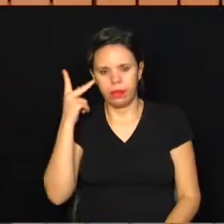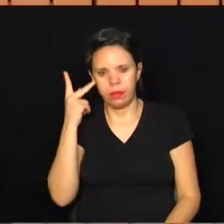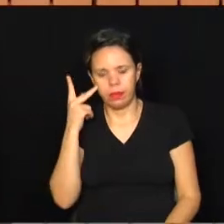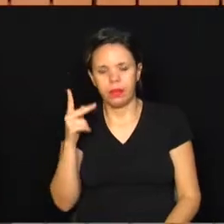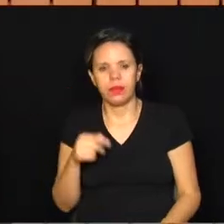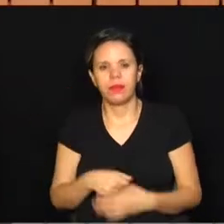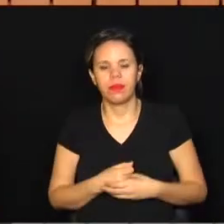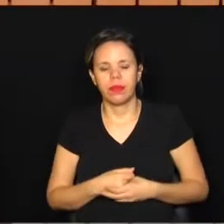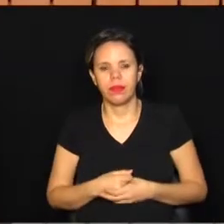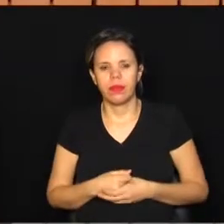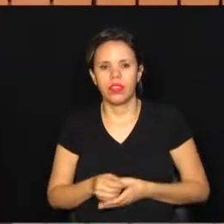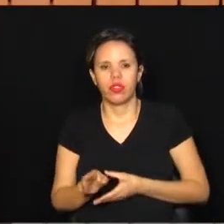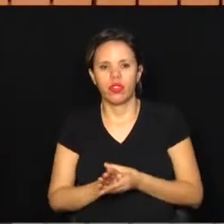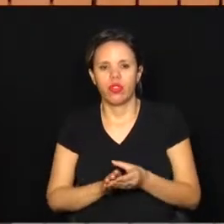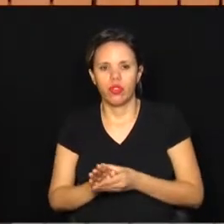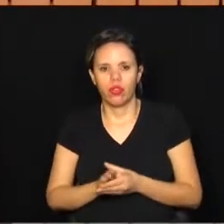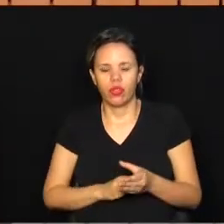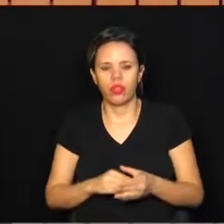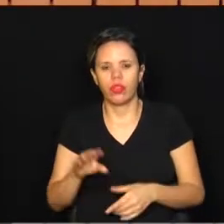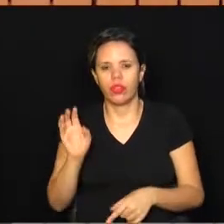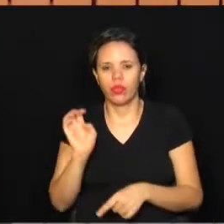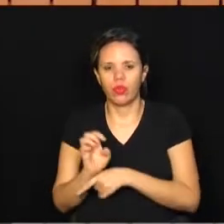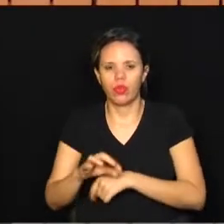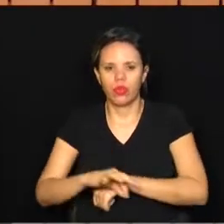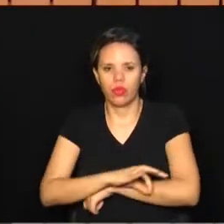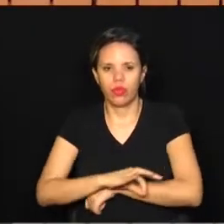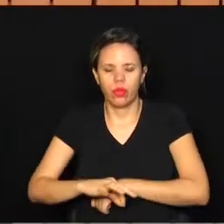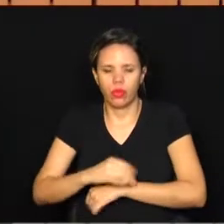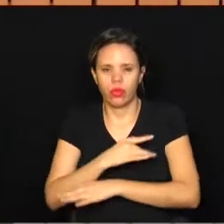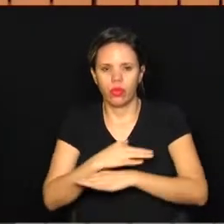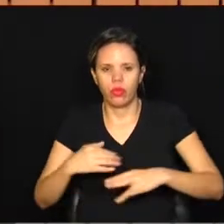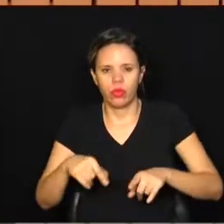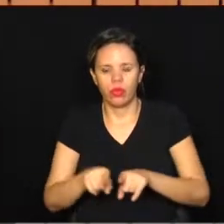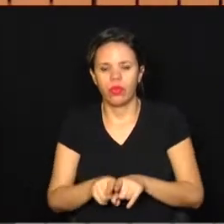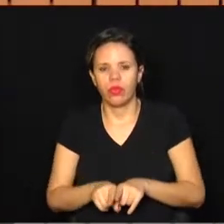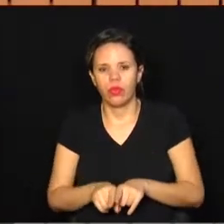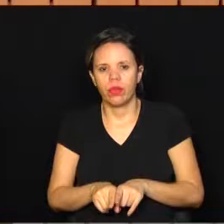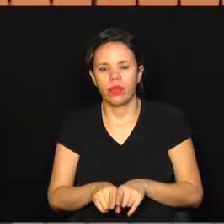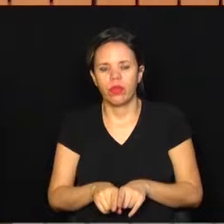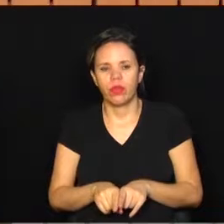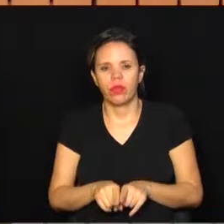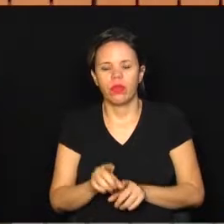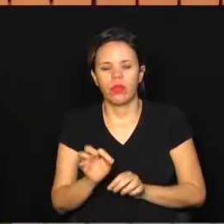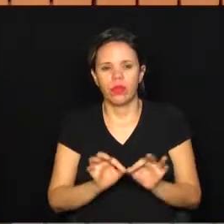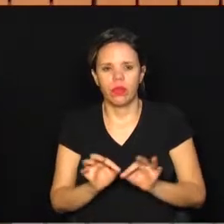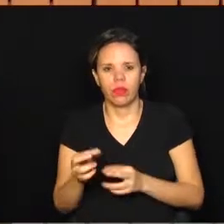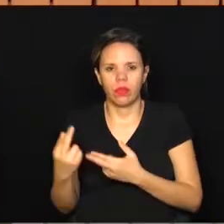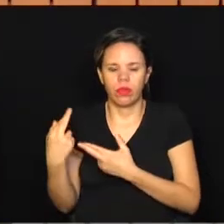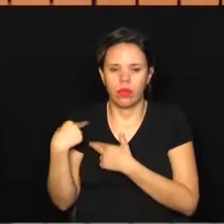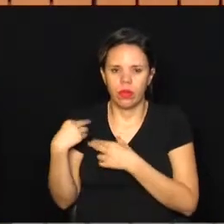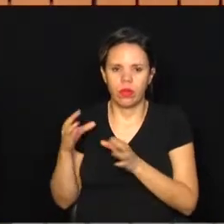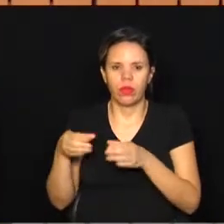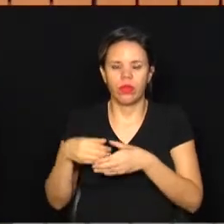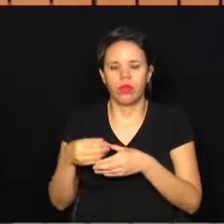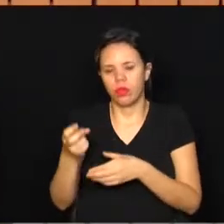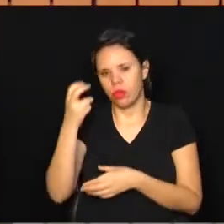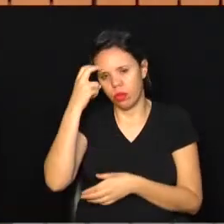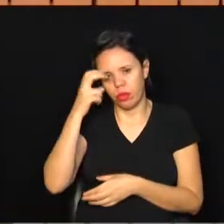Conselho Estadual de Arquitetura e Urbanismo, onde ela coordena a Comissão de Patrimônio